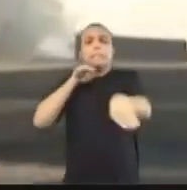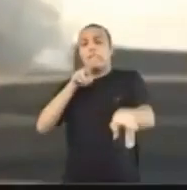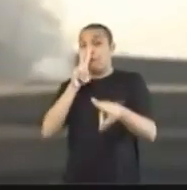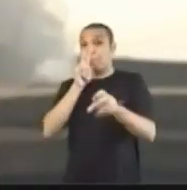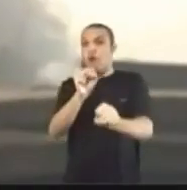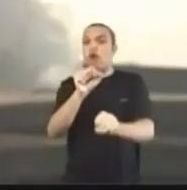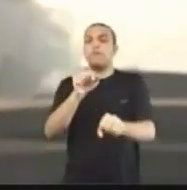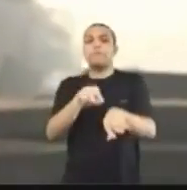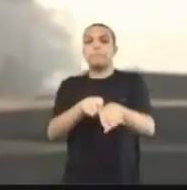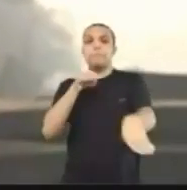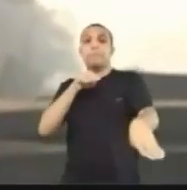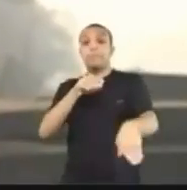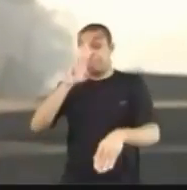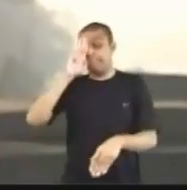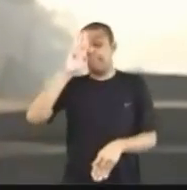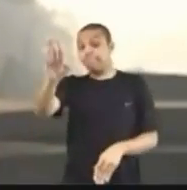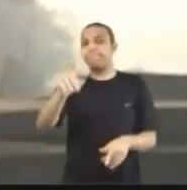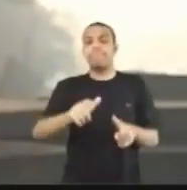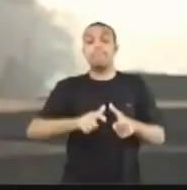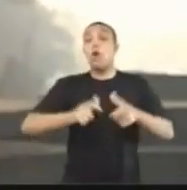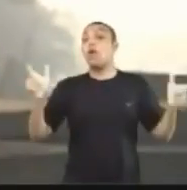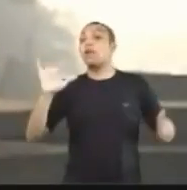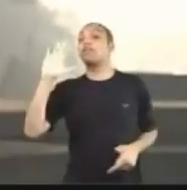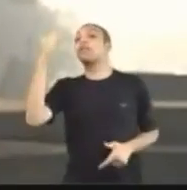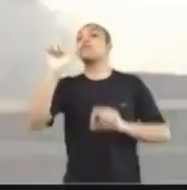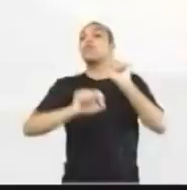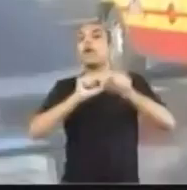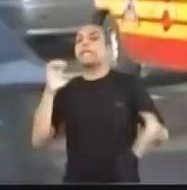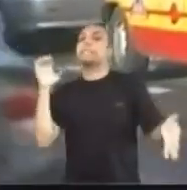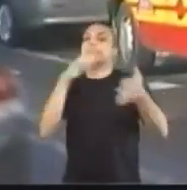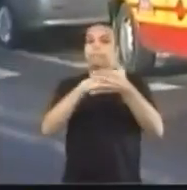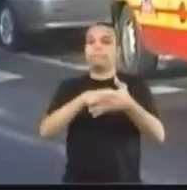carregado que a maior parte dos acidentes